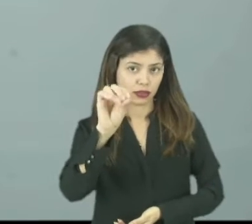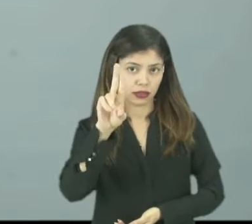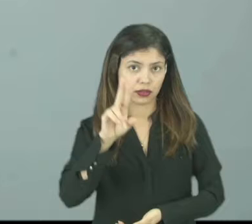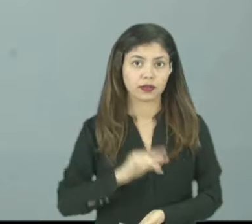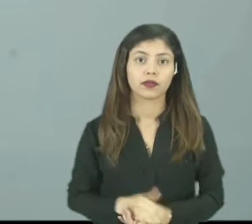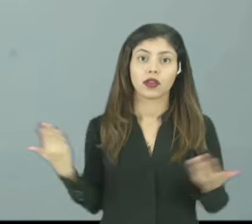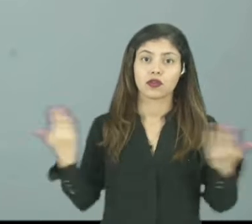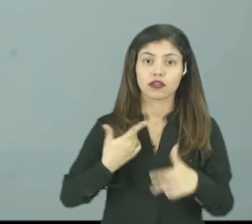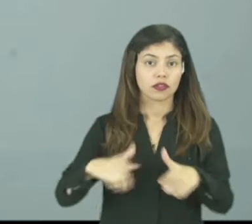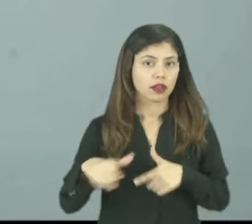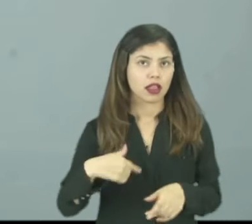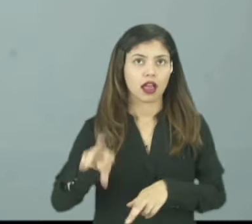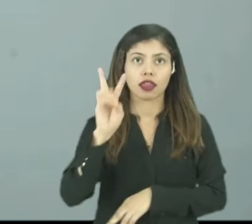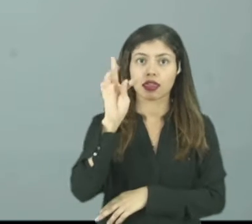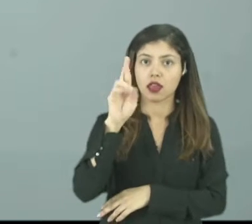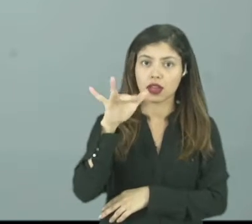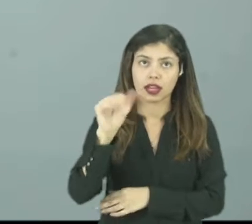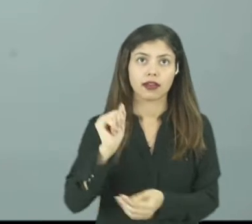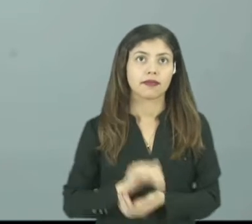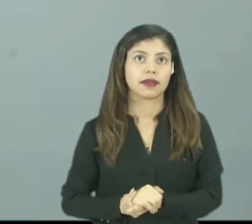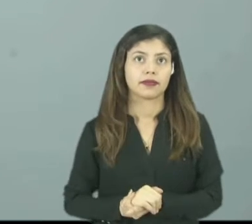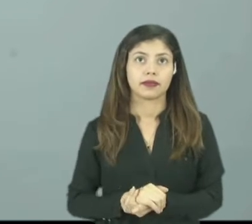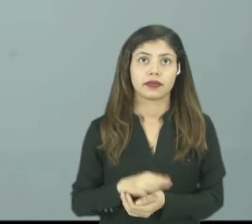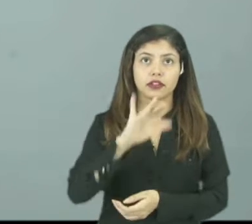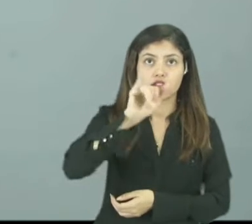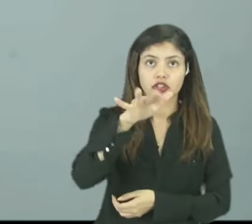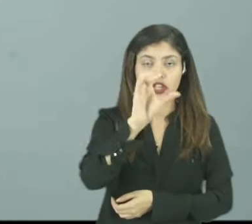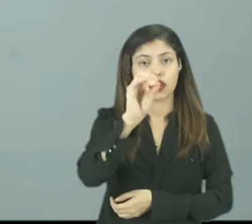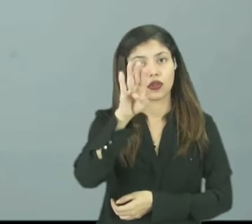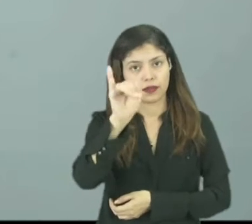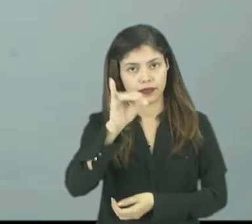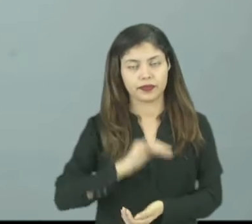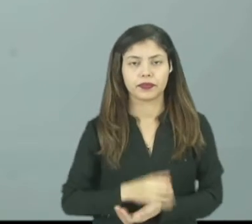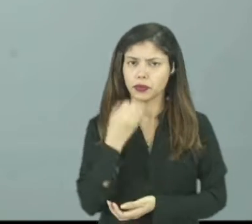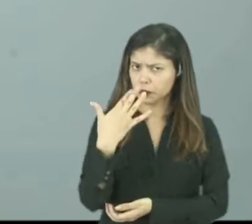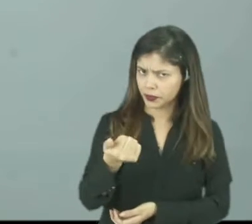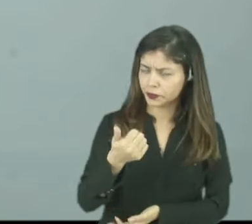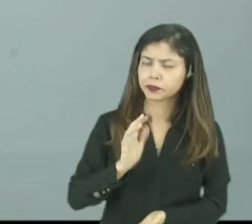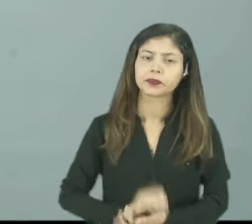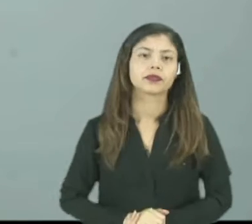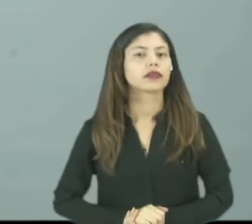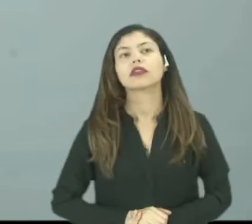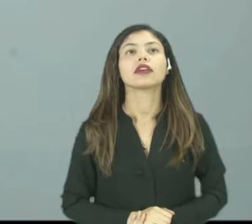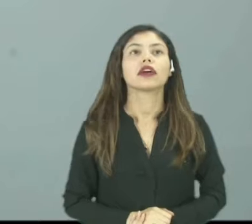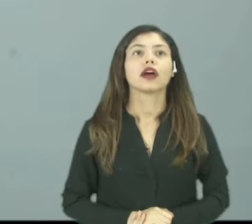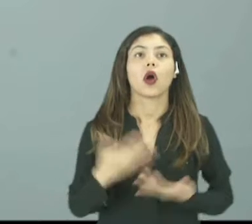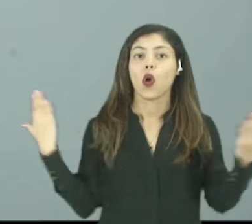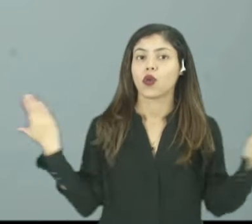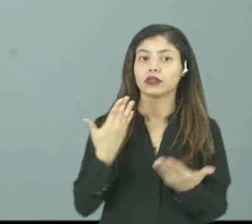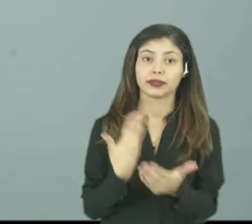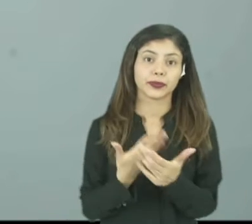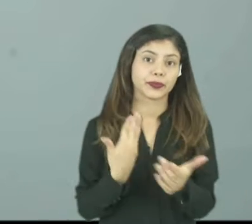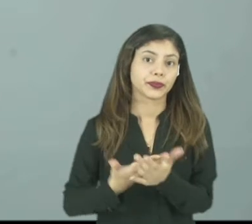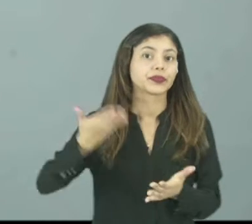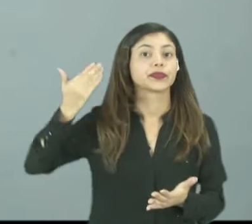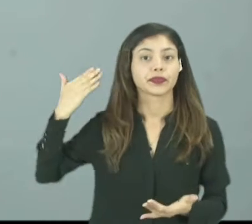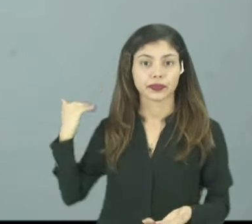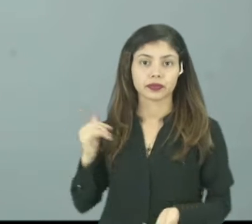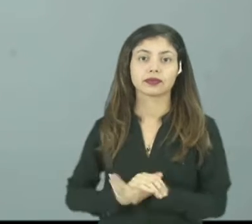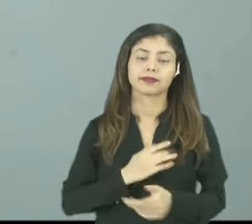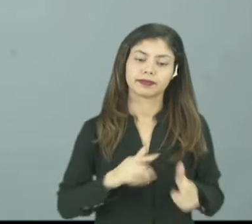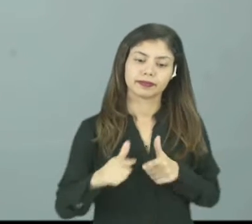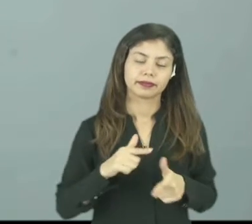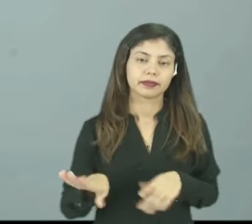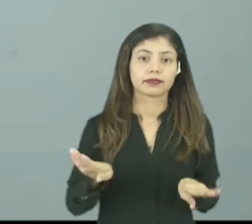vamos trabalhar hoje o Teorema de Jacob. Certo, gente? Nos estudos anteriores nós